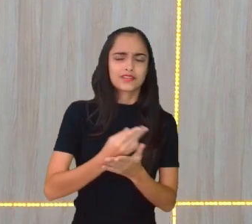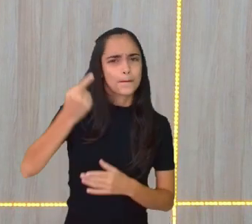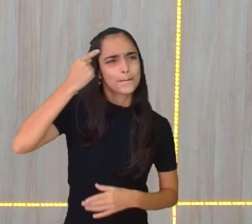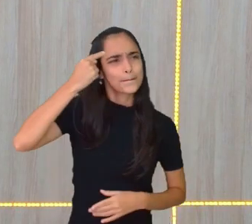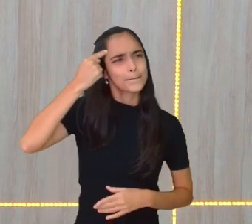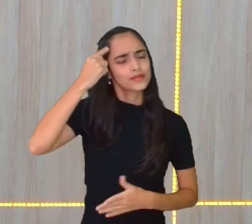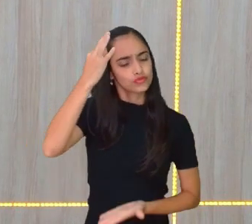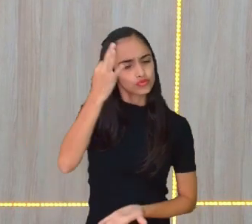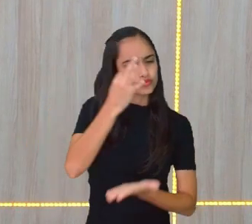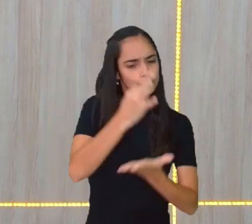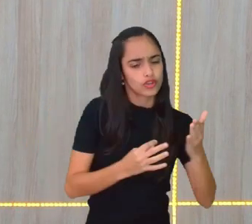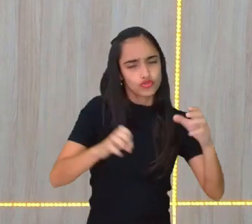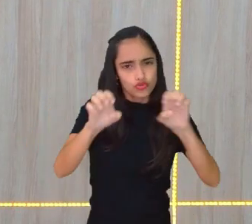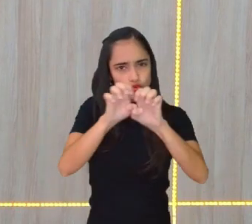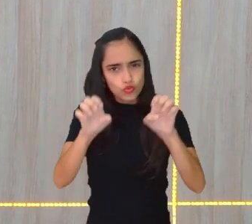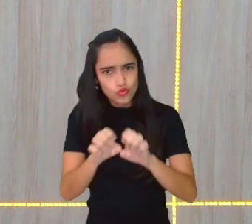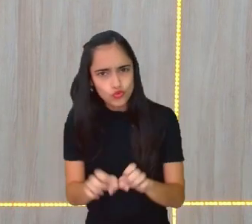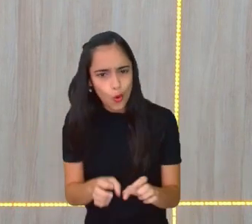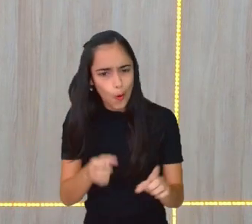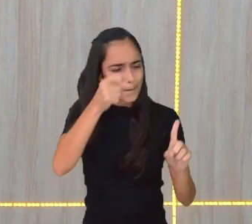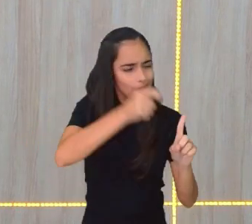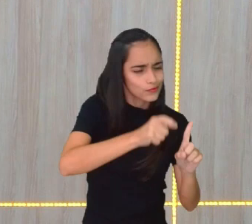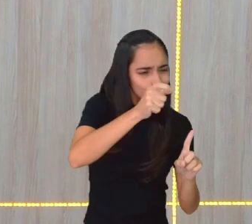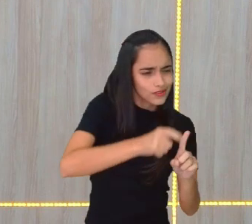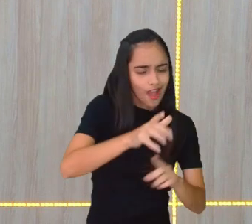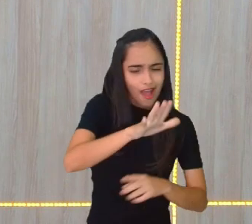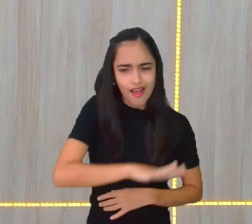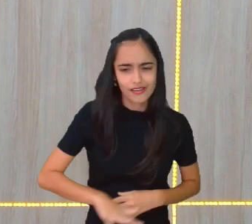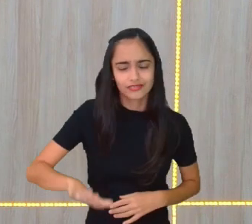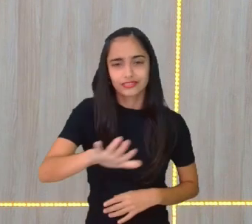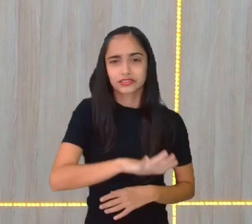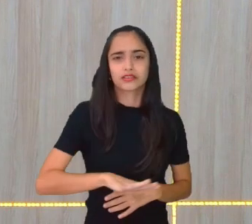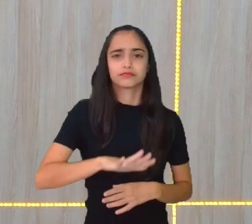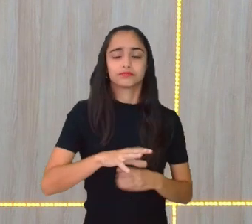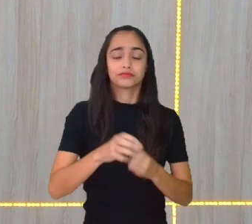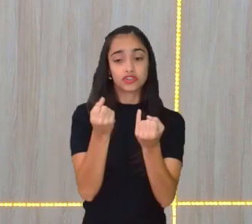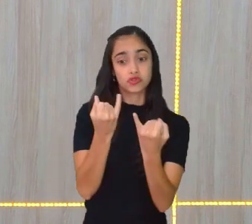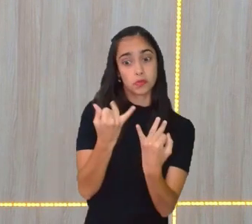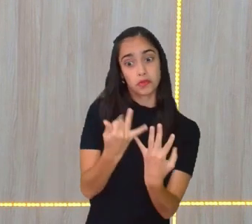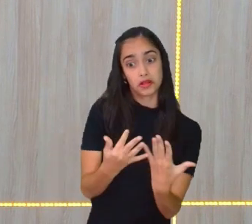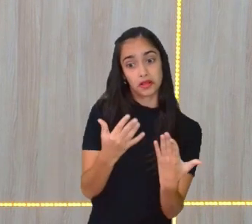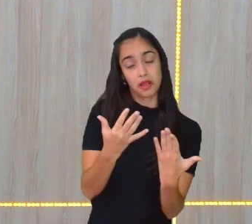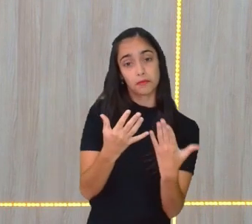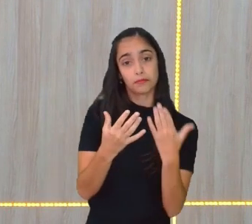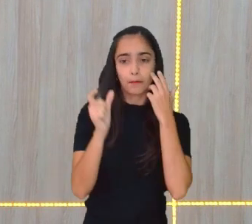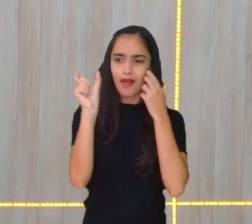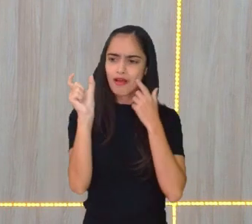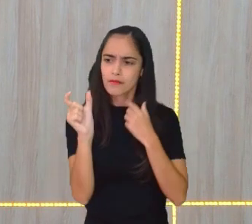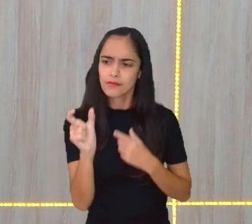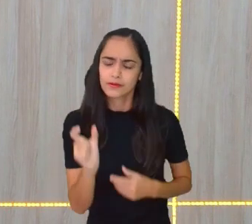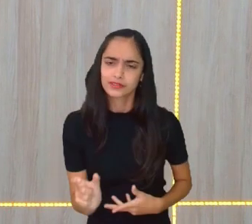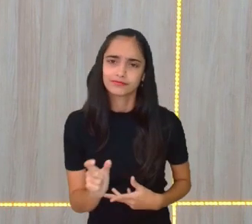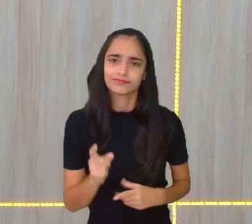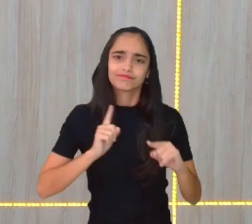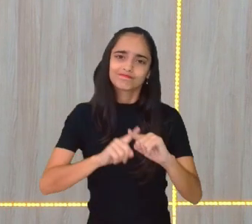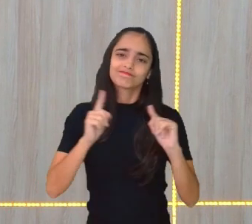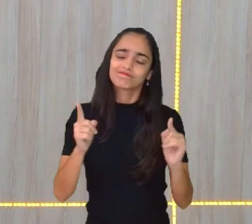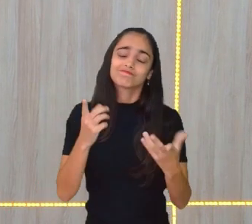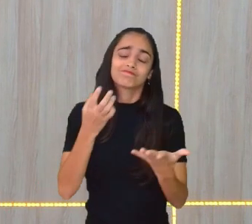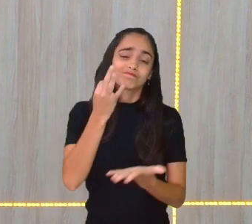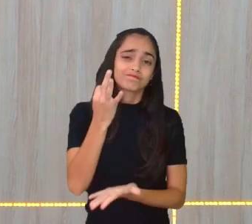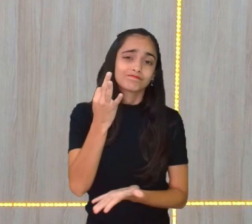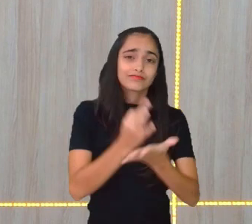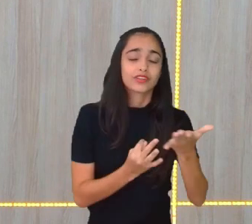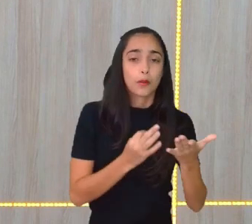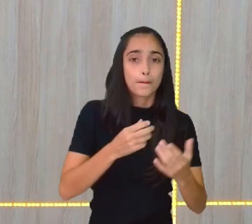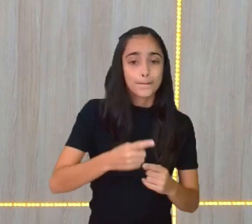Adriana? Personagens, tempo, espaço, enredo e o texto como a principal forma